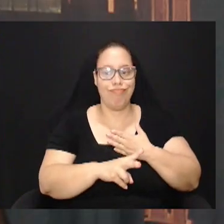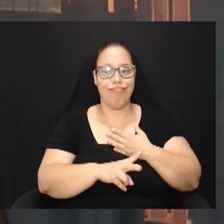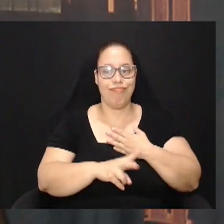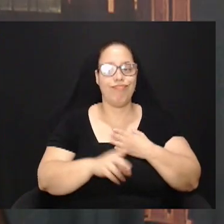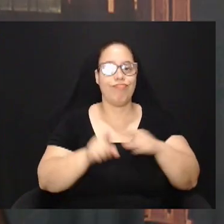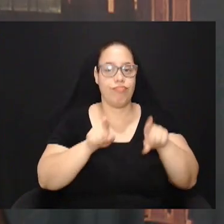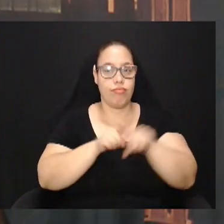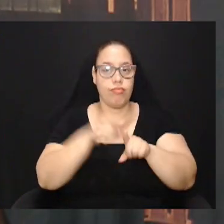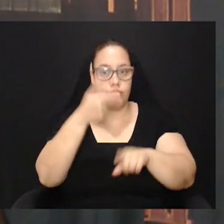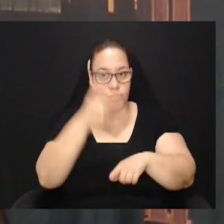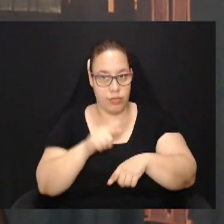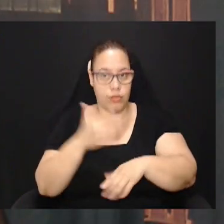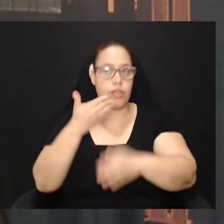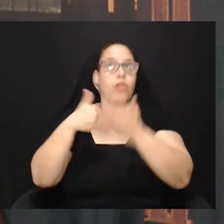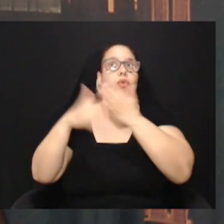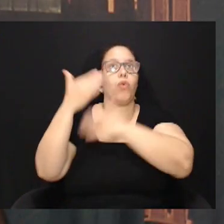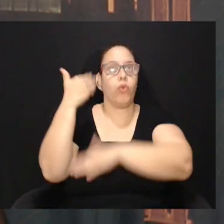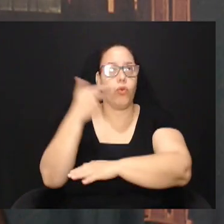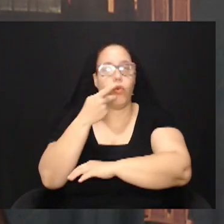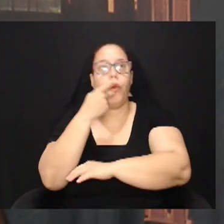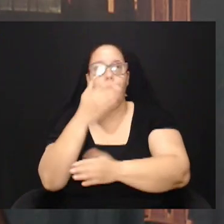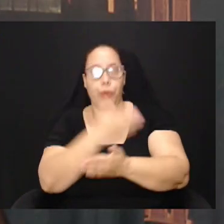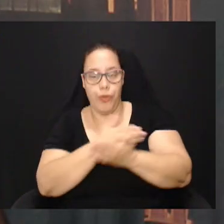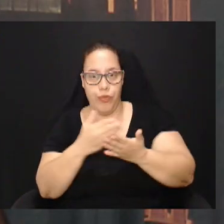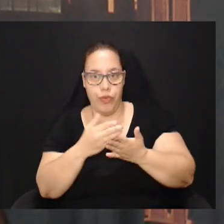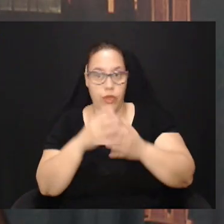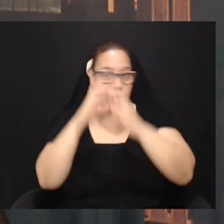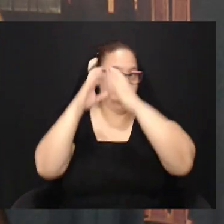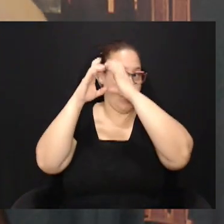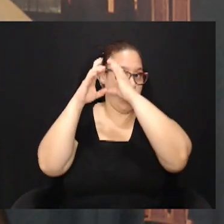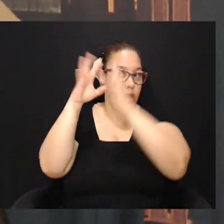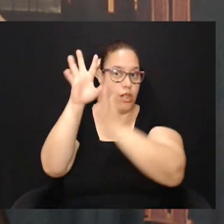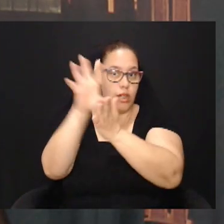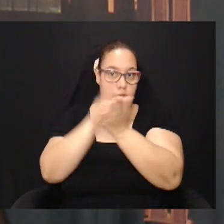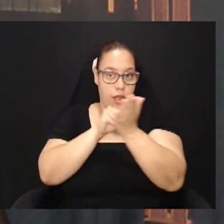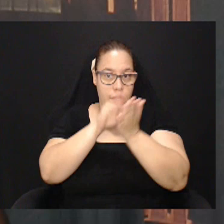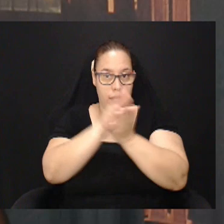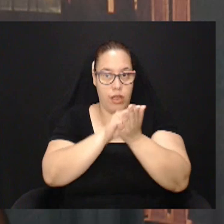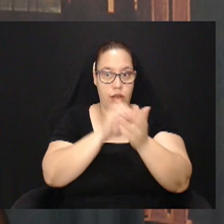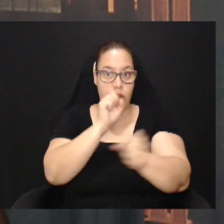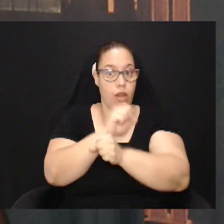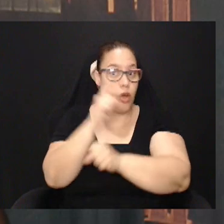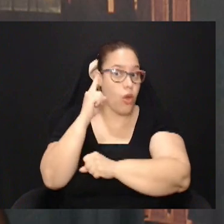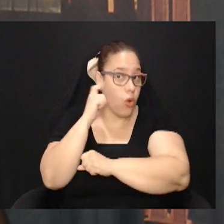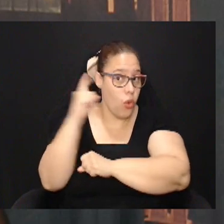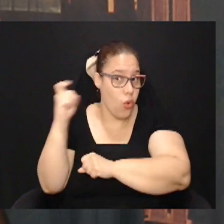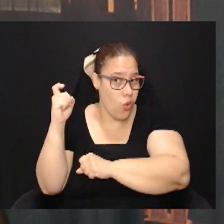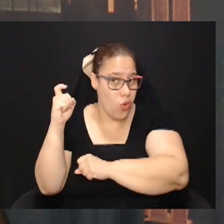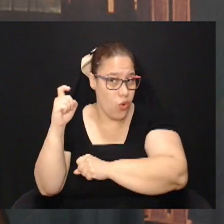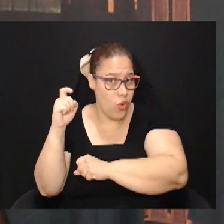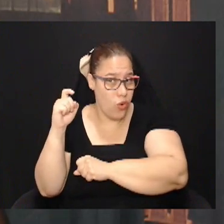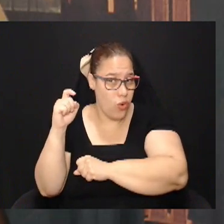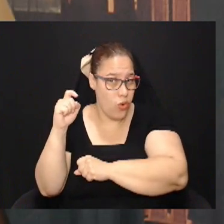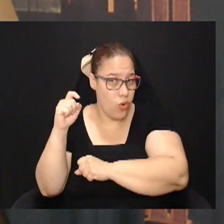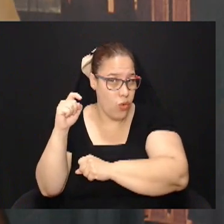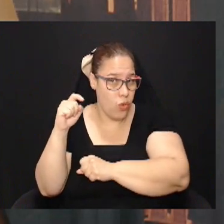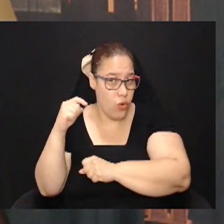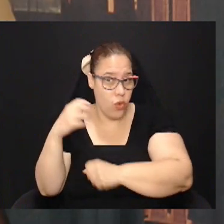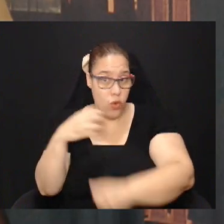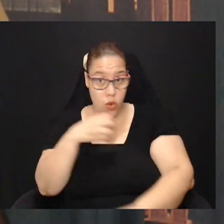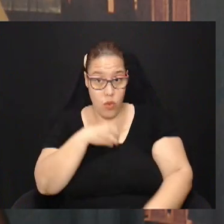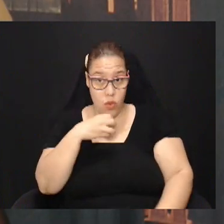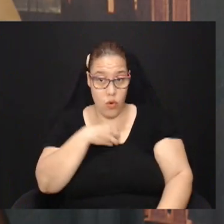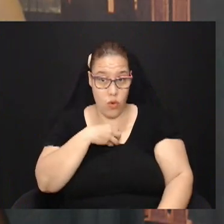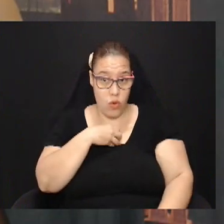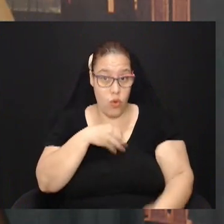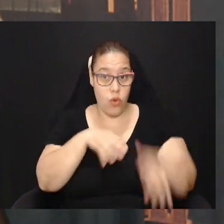vou voltar um pouquinho em relação aos neurônios em espelho. Então, peraí, eu ouvi esse barulho, ele me gerou algum sentimento, em algum momento eu já ouvi